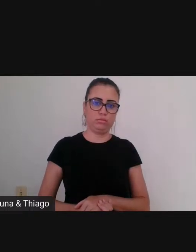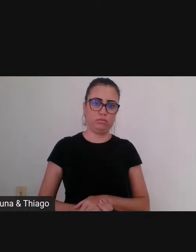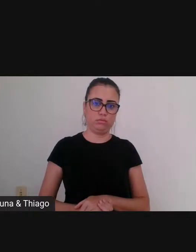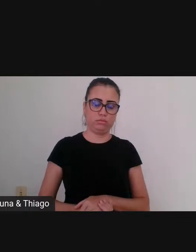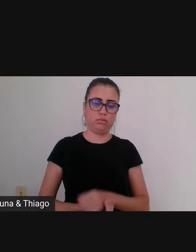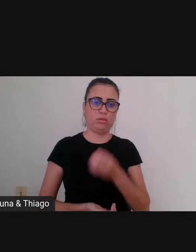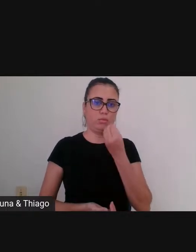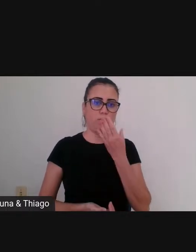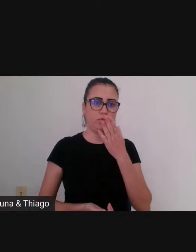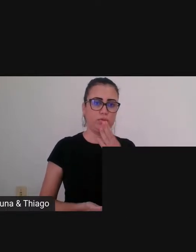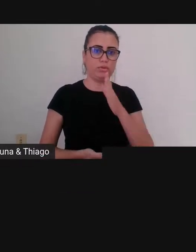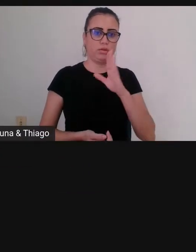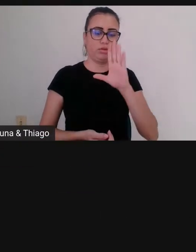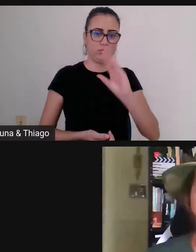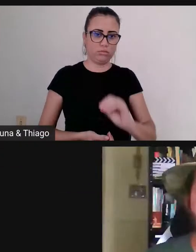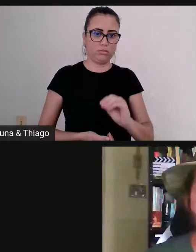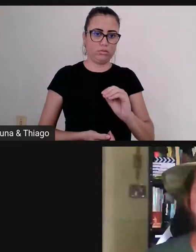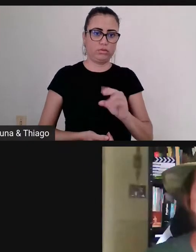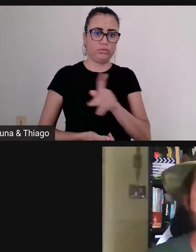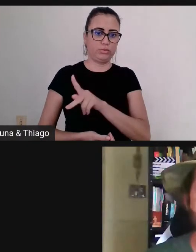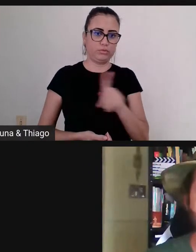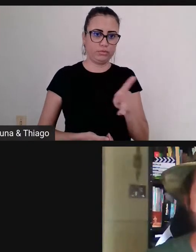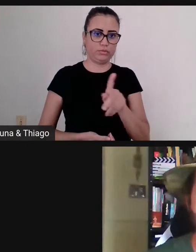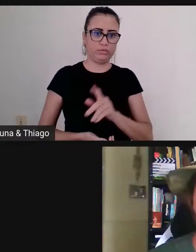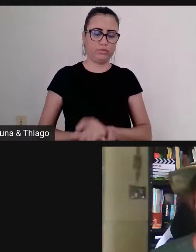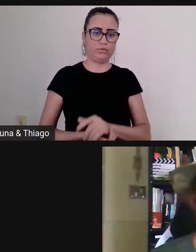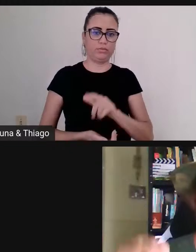Boa noite, professor Flávio.